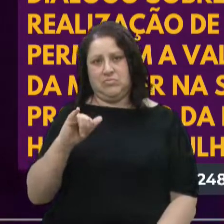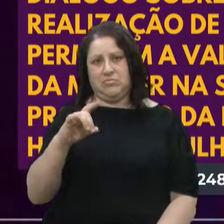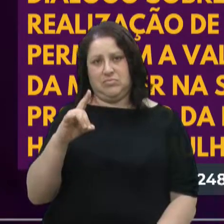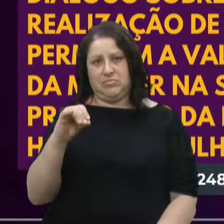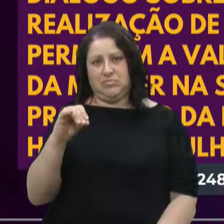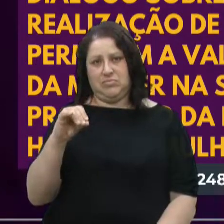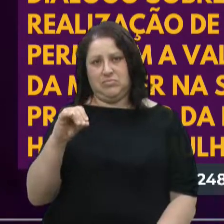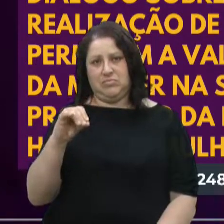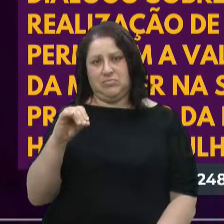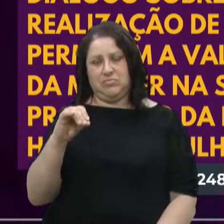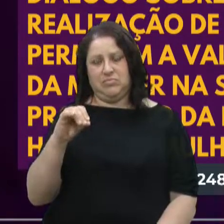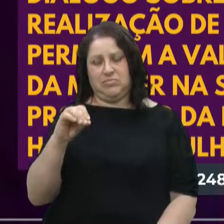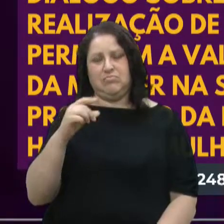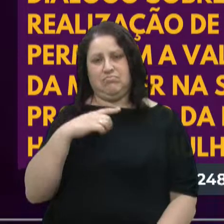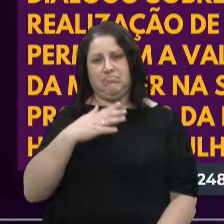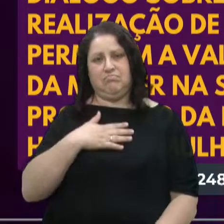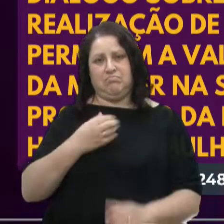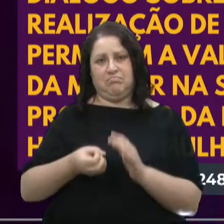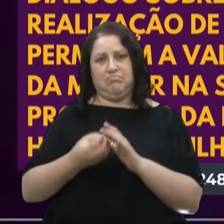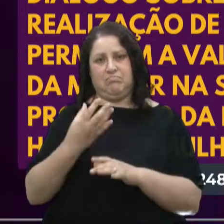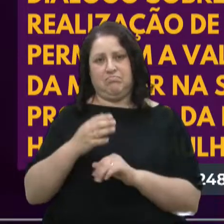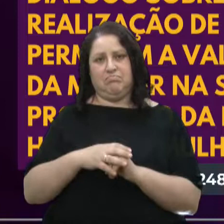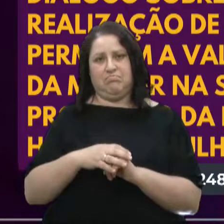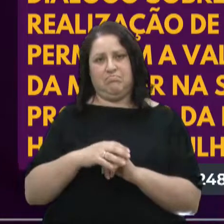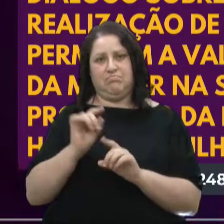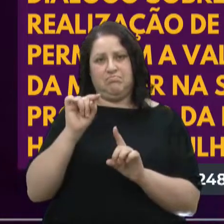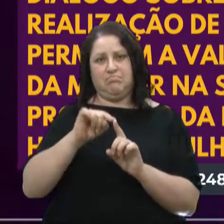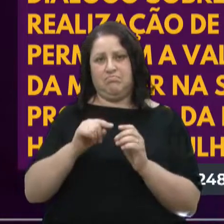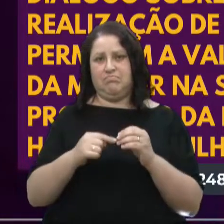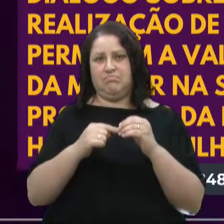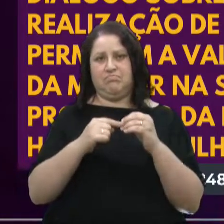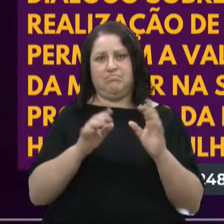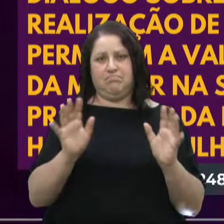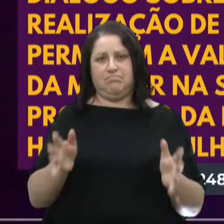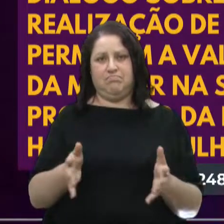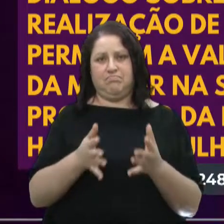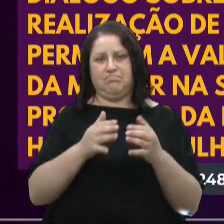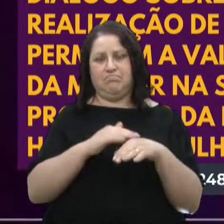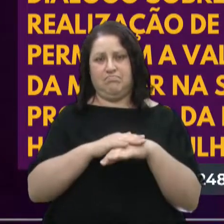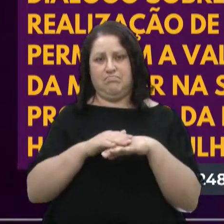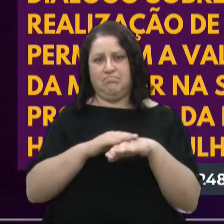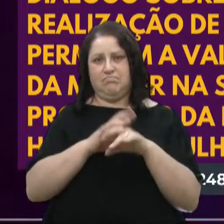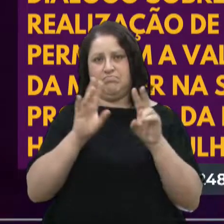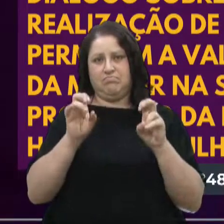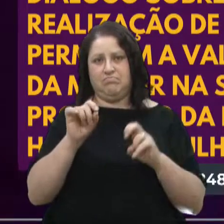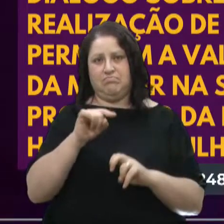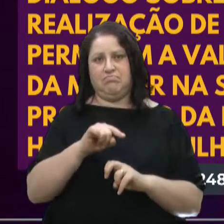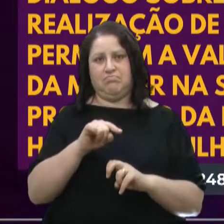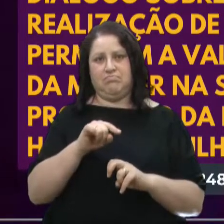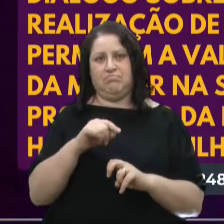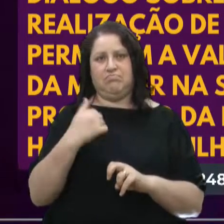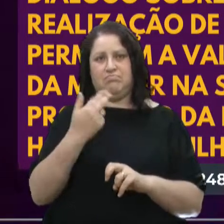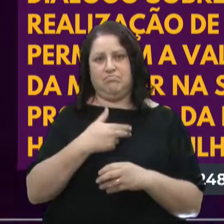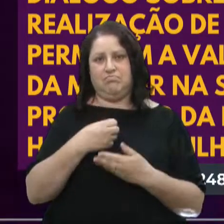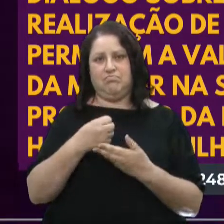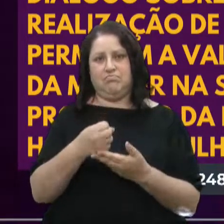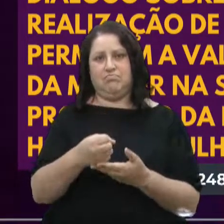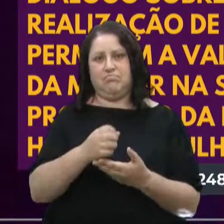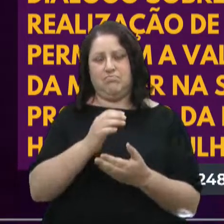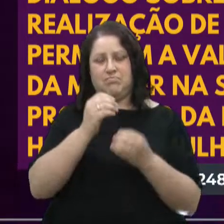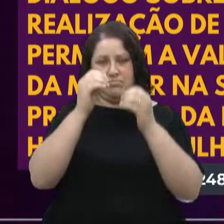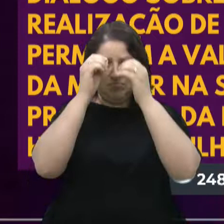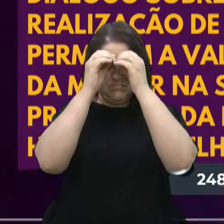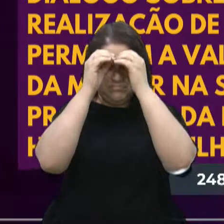minha autoria e ela tem como objetivo principal fomentar diálogo sobre o assunto, que a gente leve conhecimento, que a